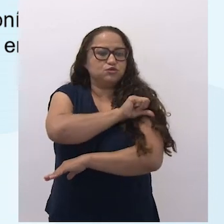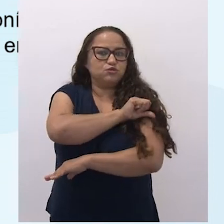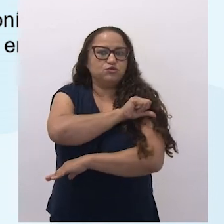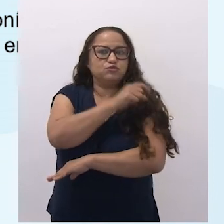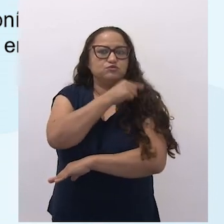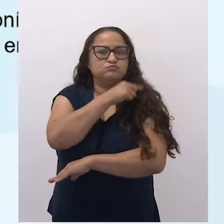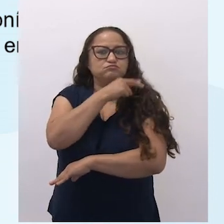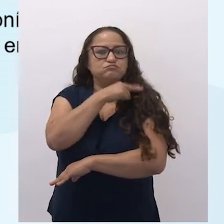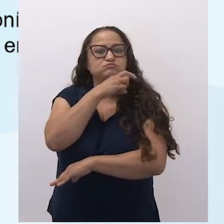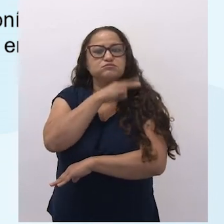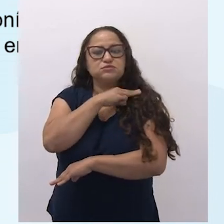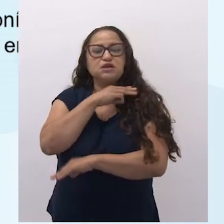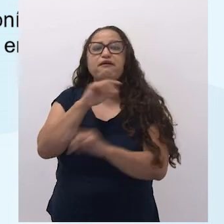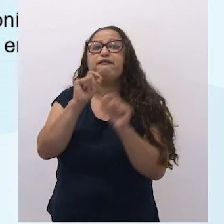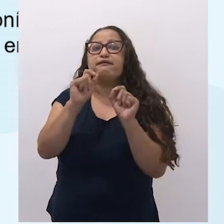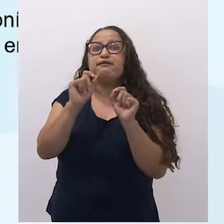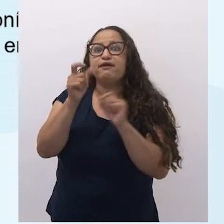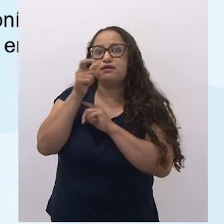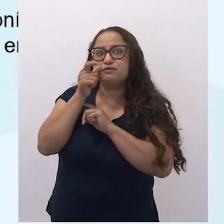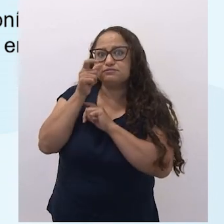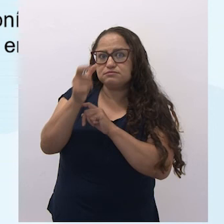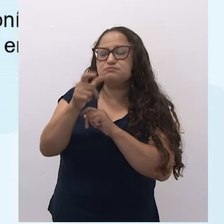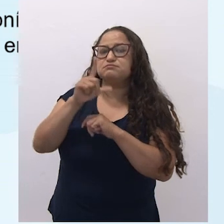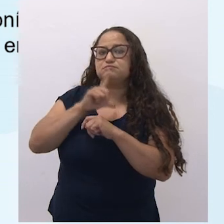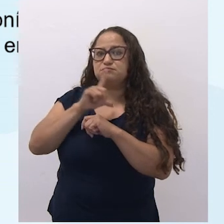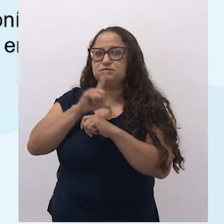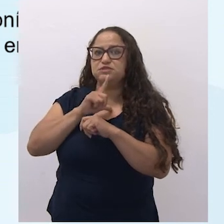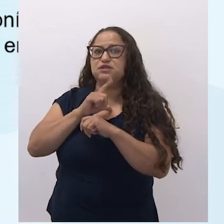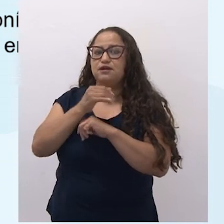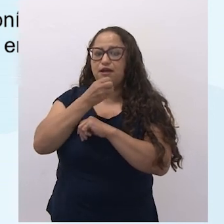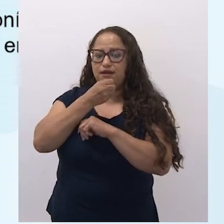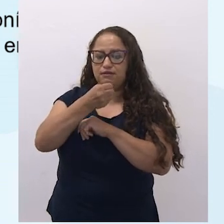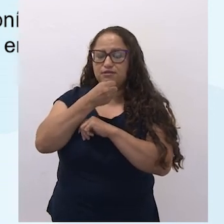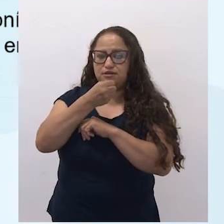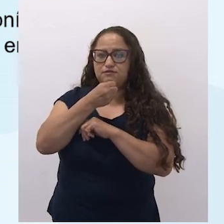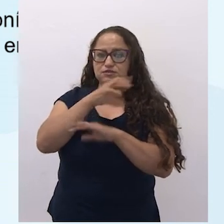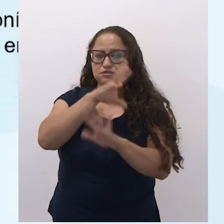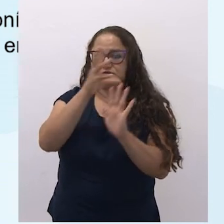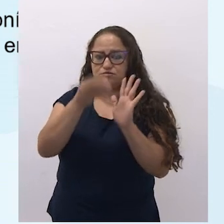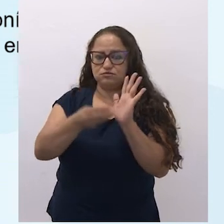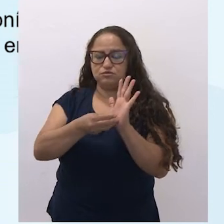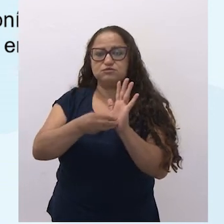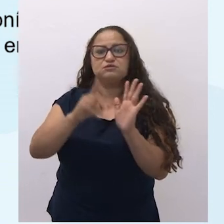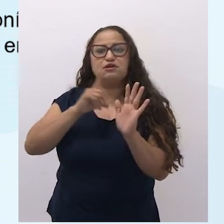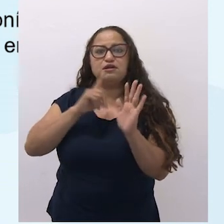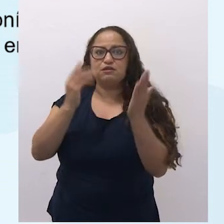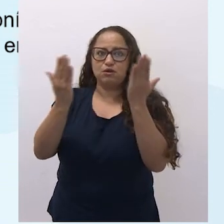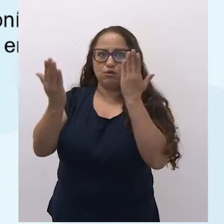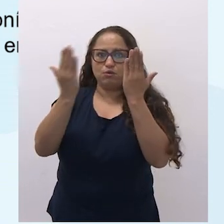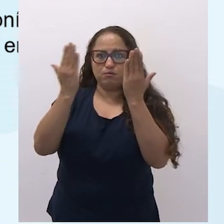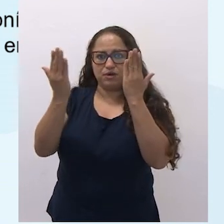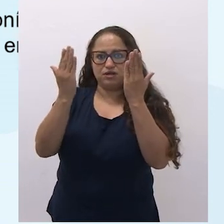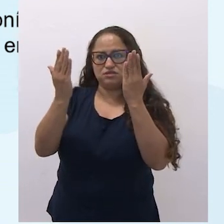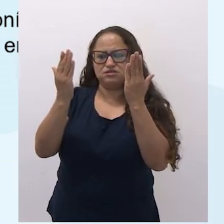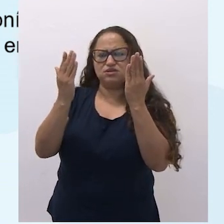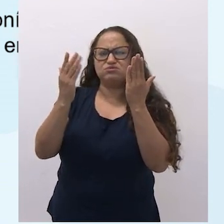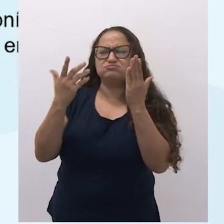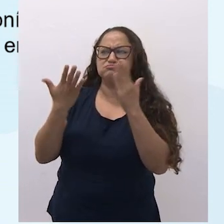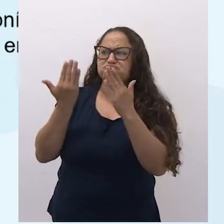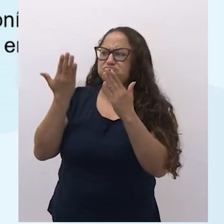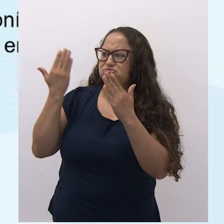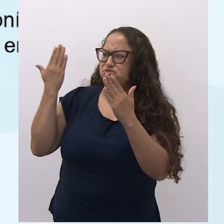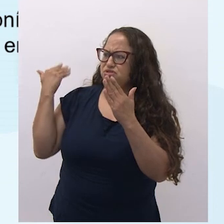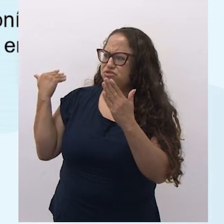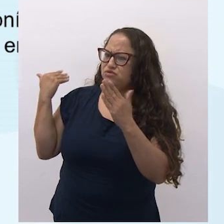interesse de assistir a entrevista completa, né, porque ela vai fazer toda a comparação desde o